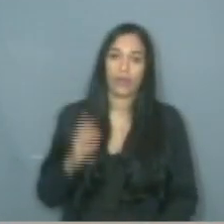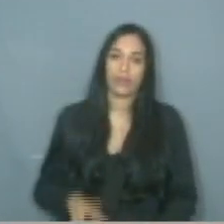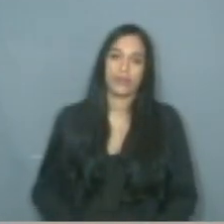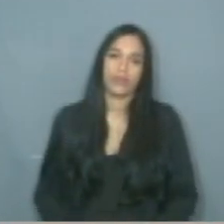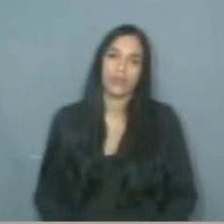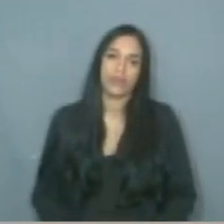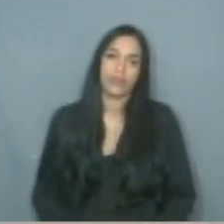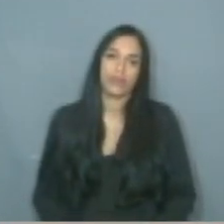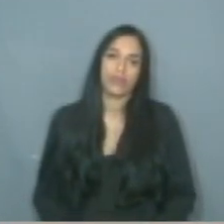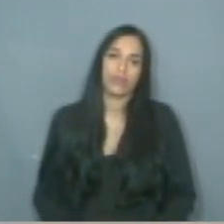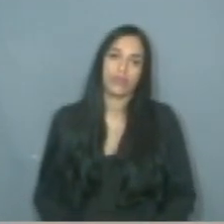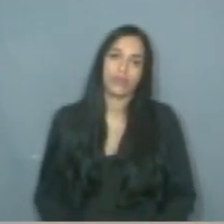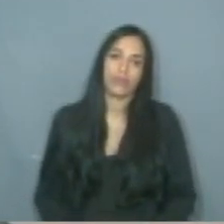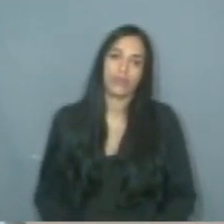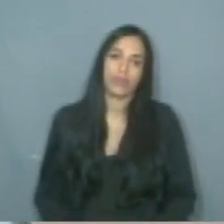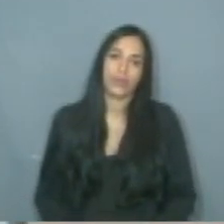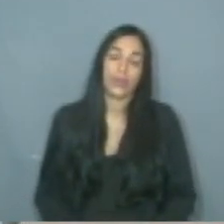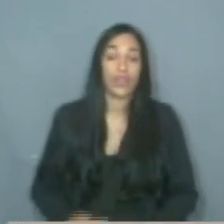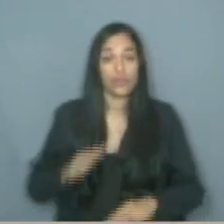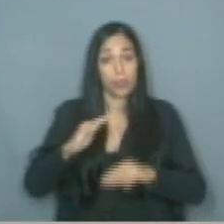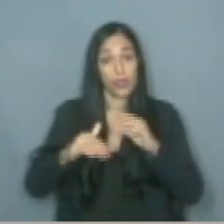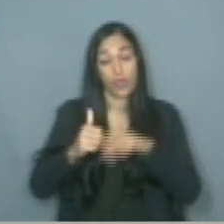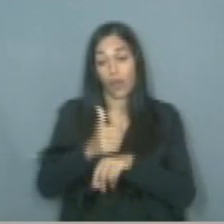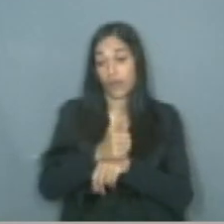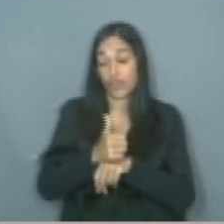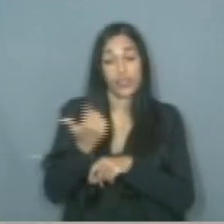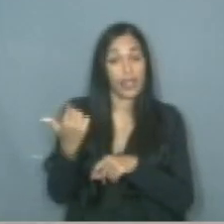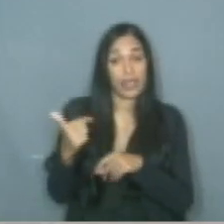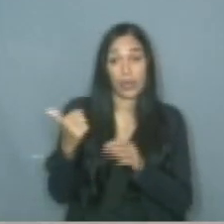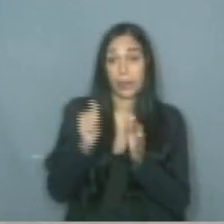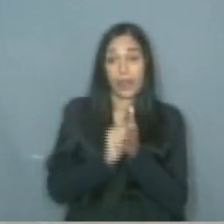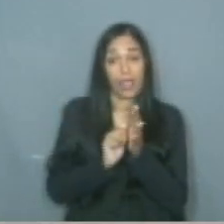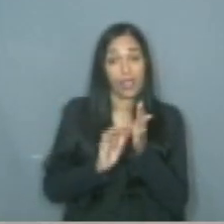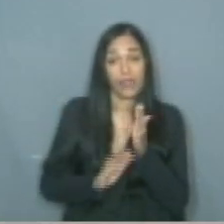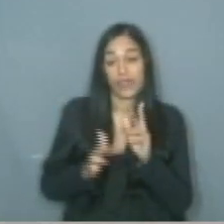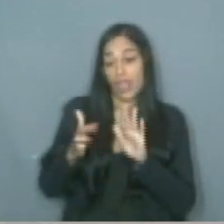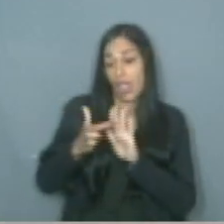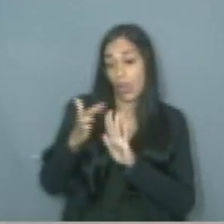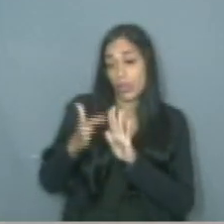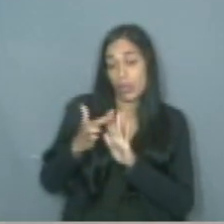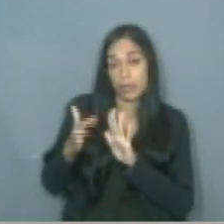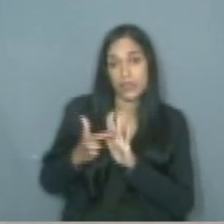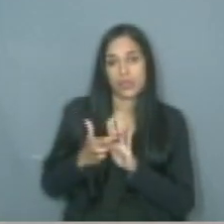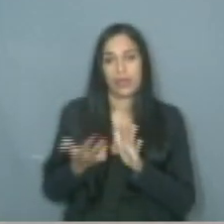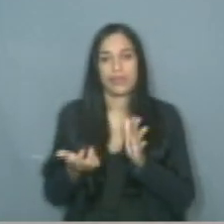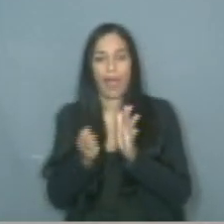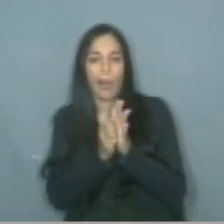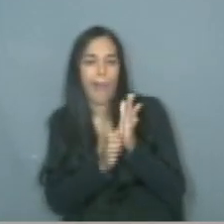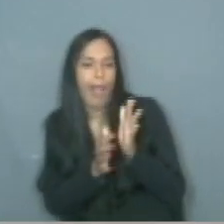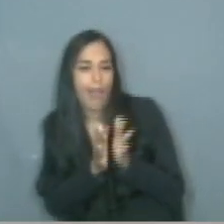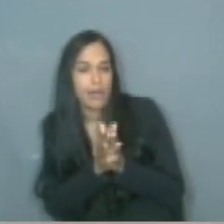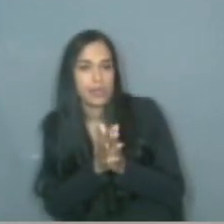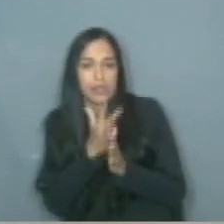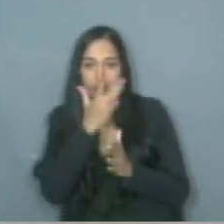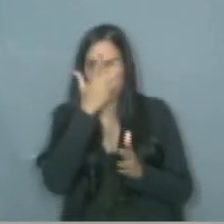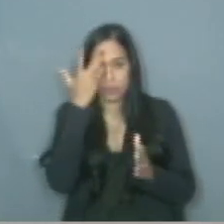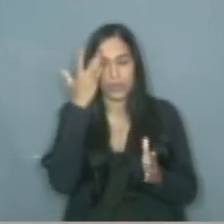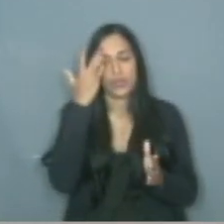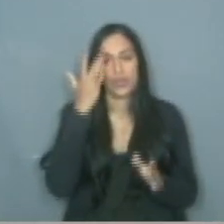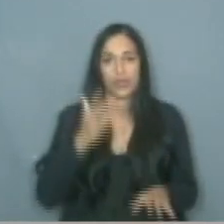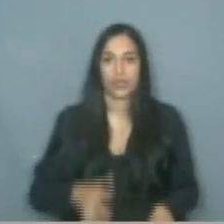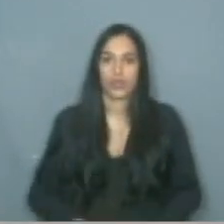muito desses flanelinhas, que não têm atividade regulamentada, obviamente, ameaça aquelas